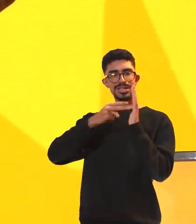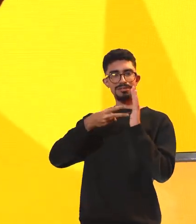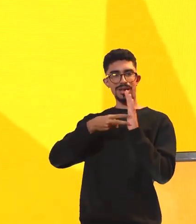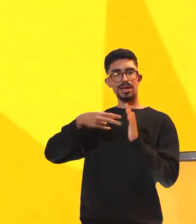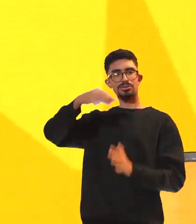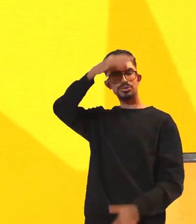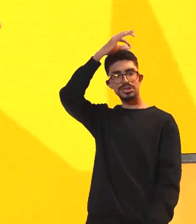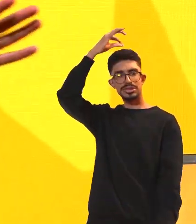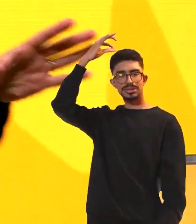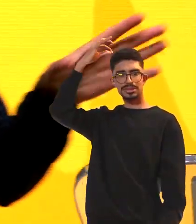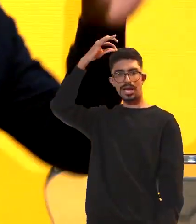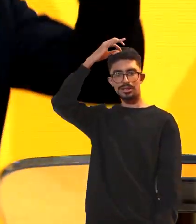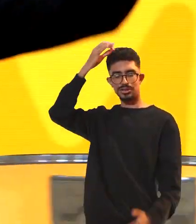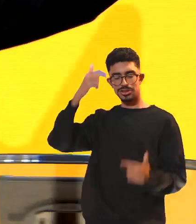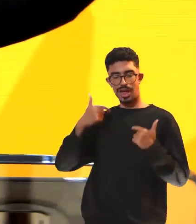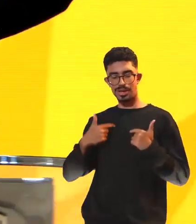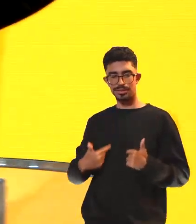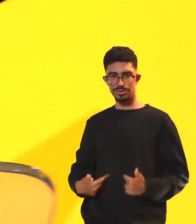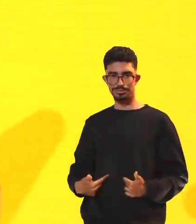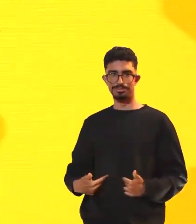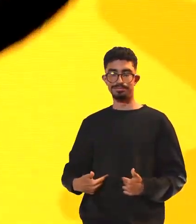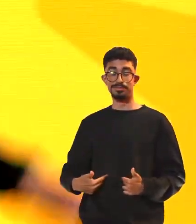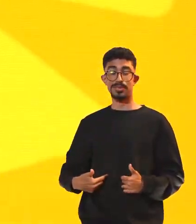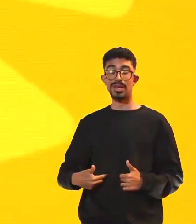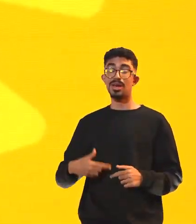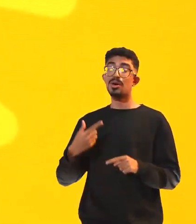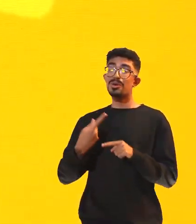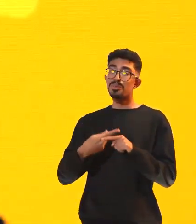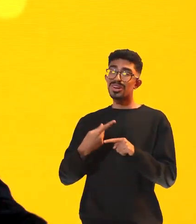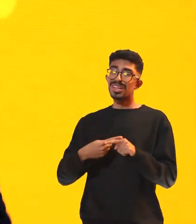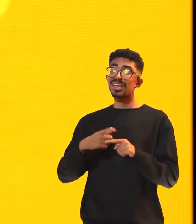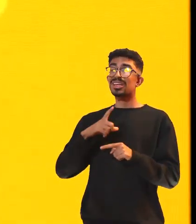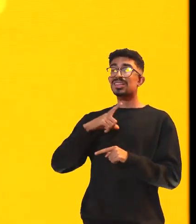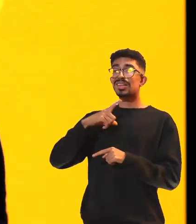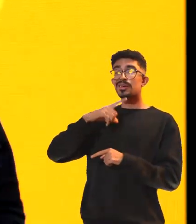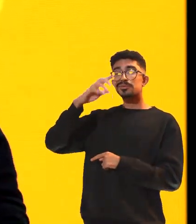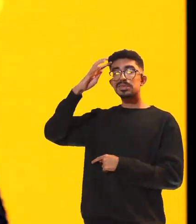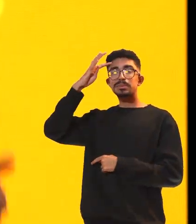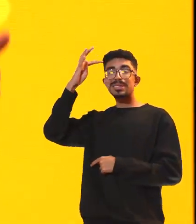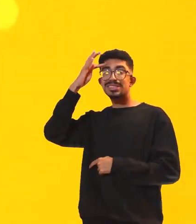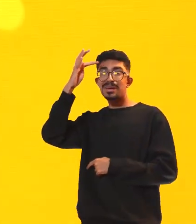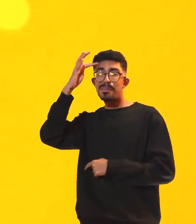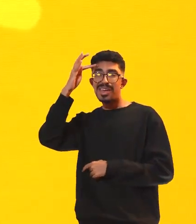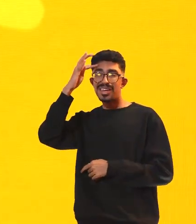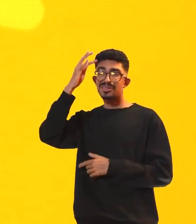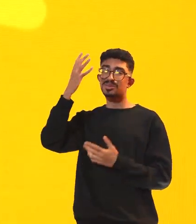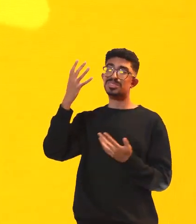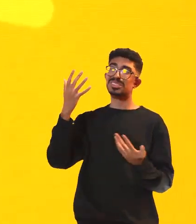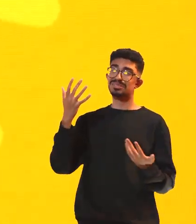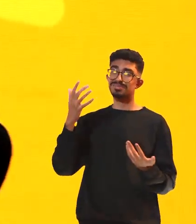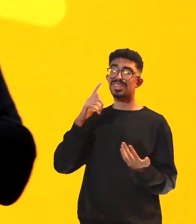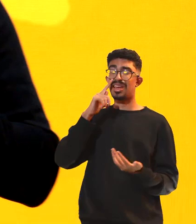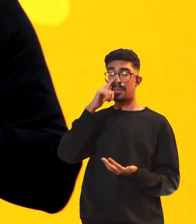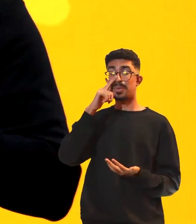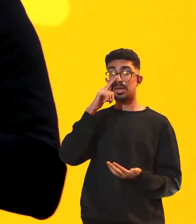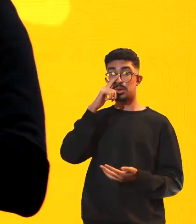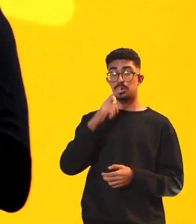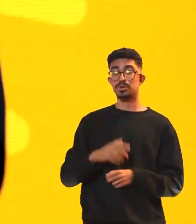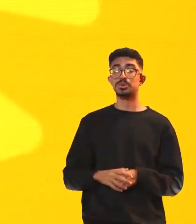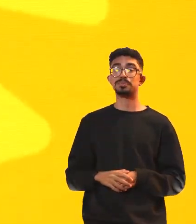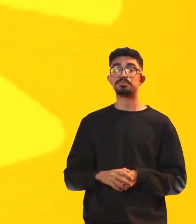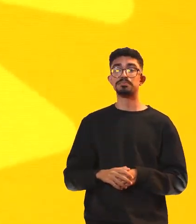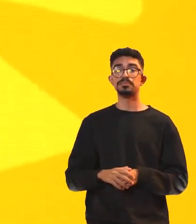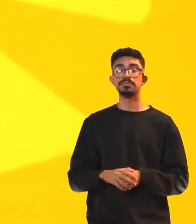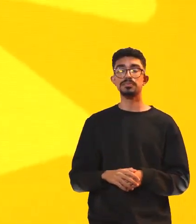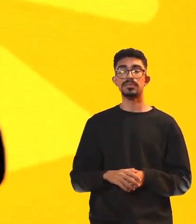quê? Porque a gente precisa desconstruir alguns pensamentos que a gente tem sobre isso. A gente está tão acostumado, né? Eu costumo, quando eu prego sobre